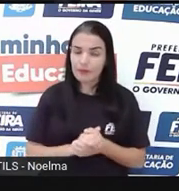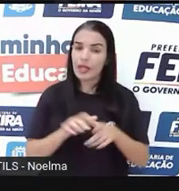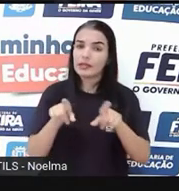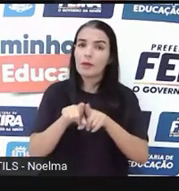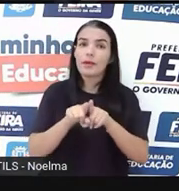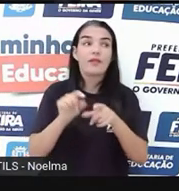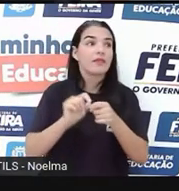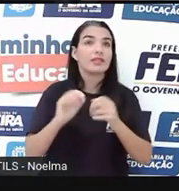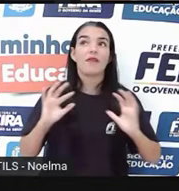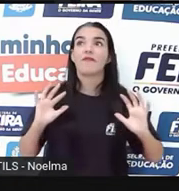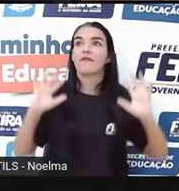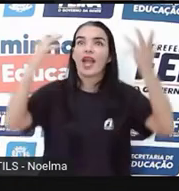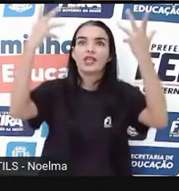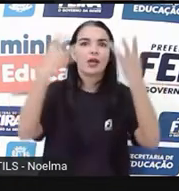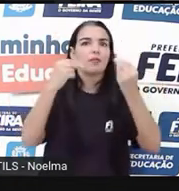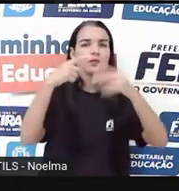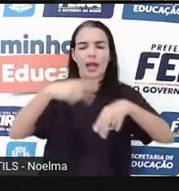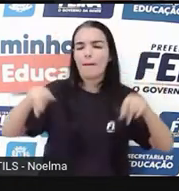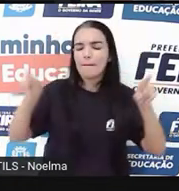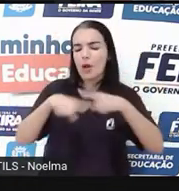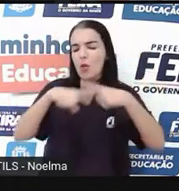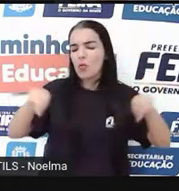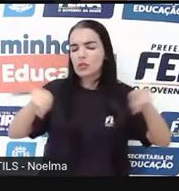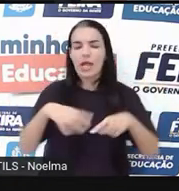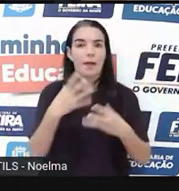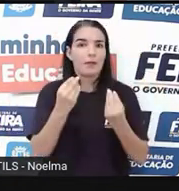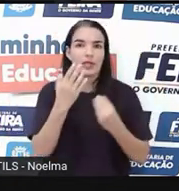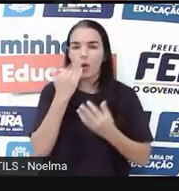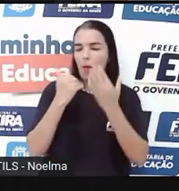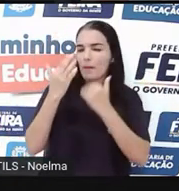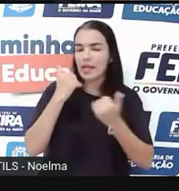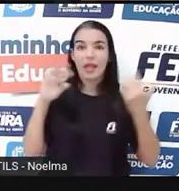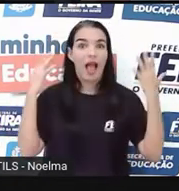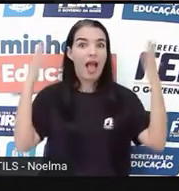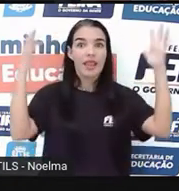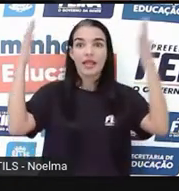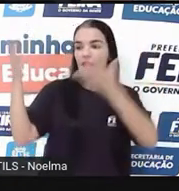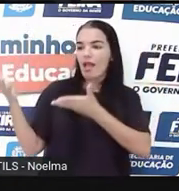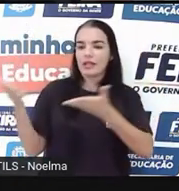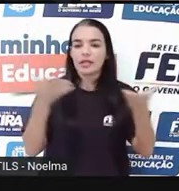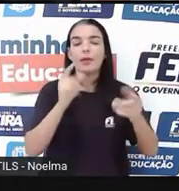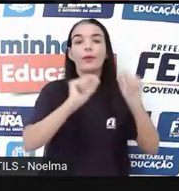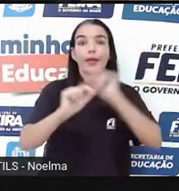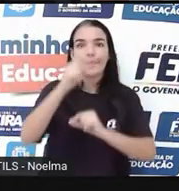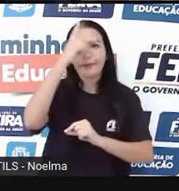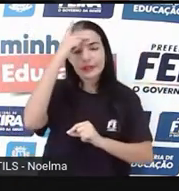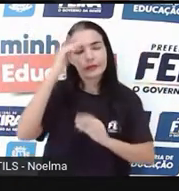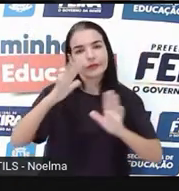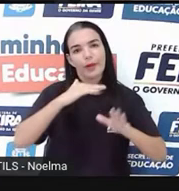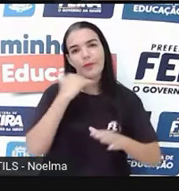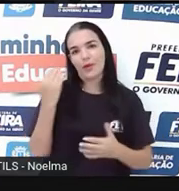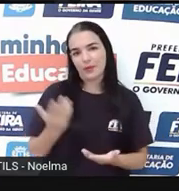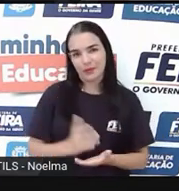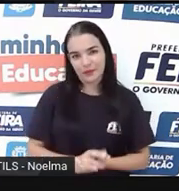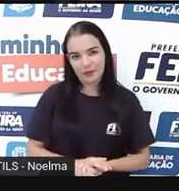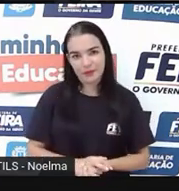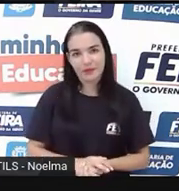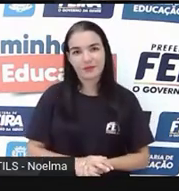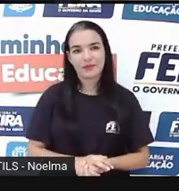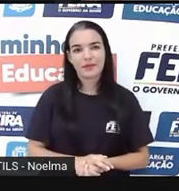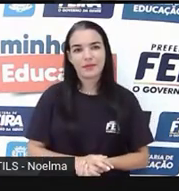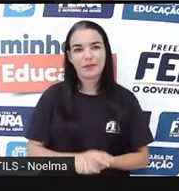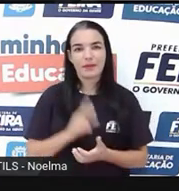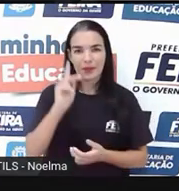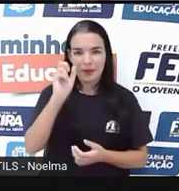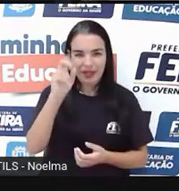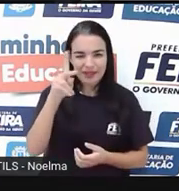verdadeira festa, com muita música, comida e alegria para receber aqueles que voltam. Ok?